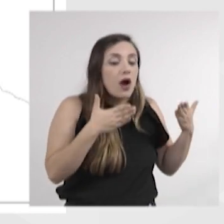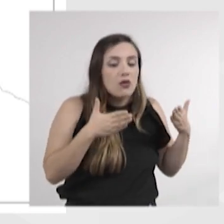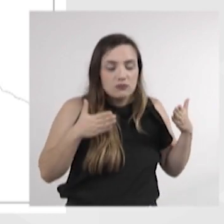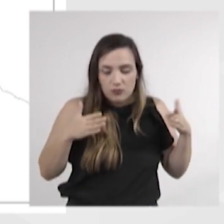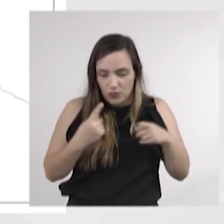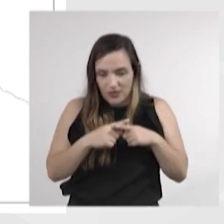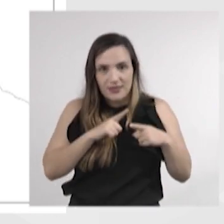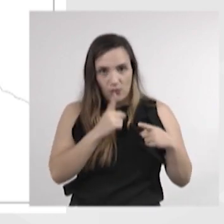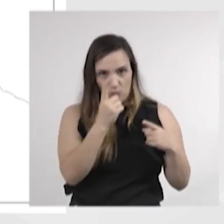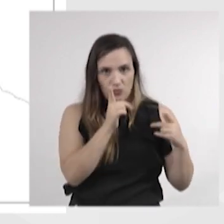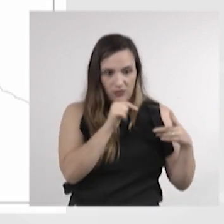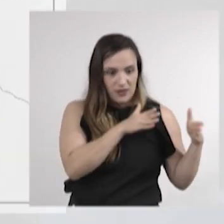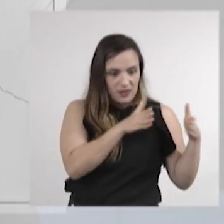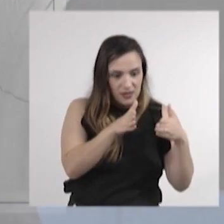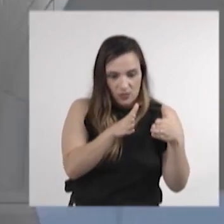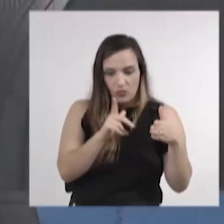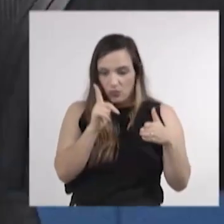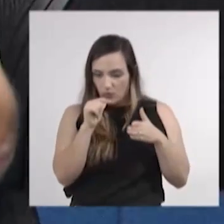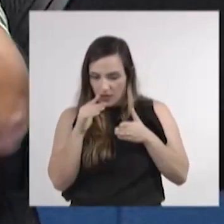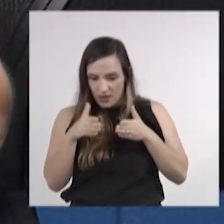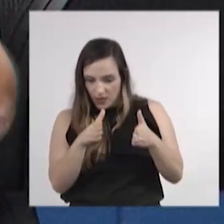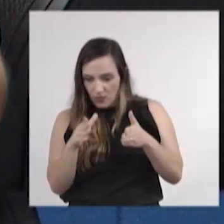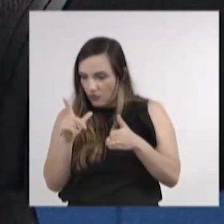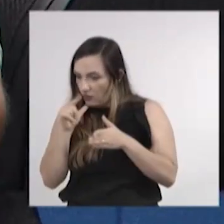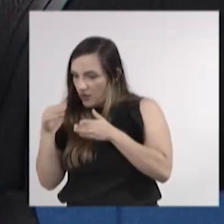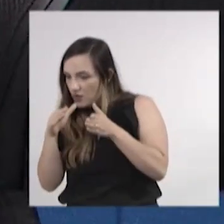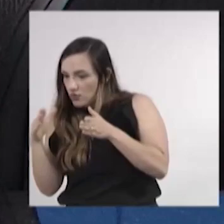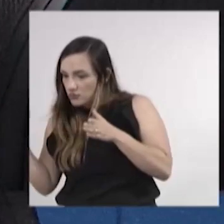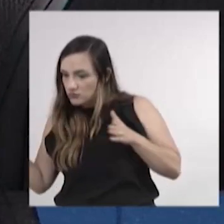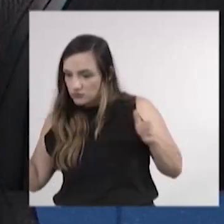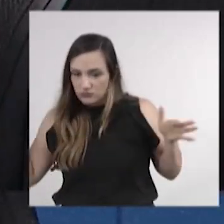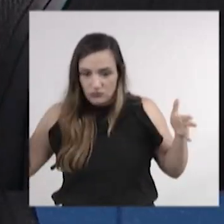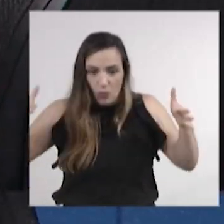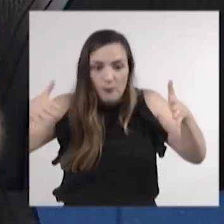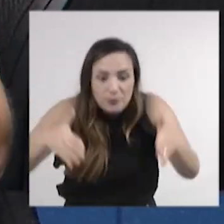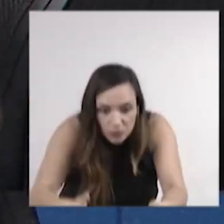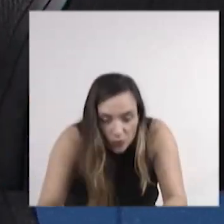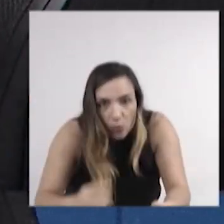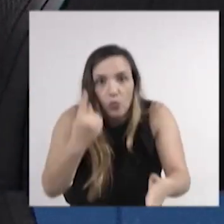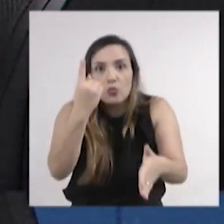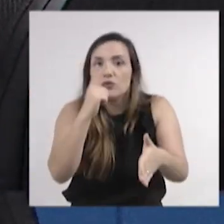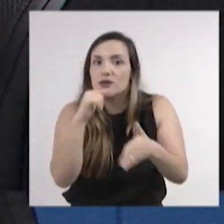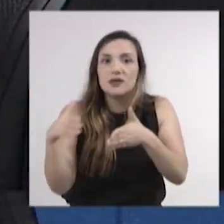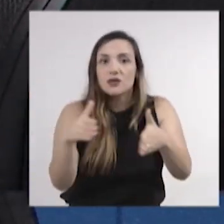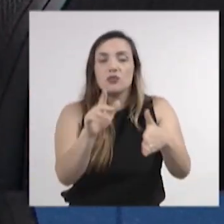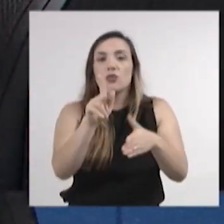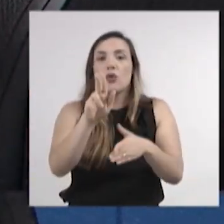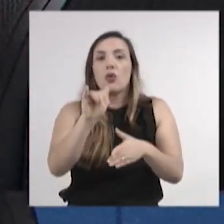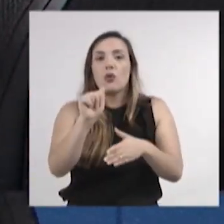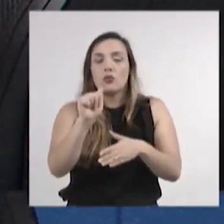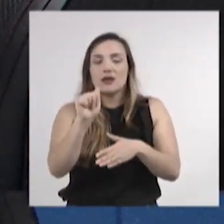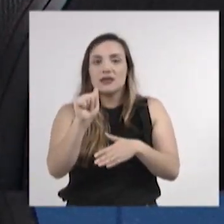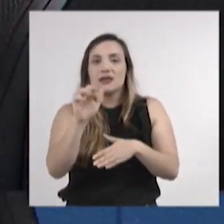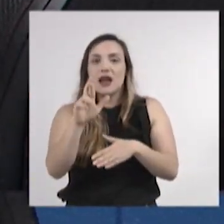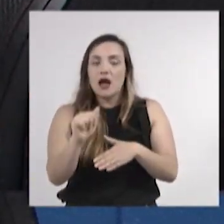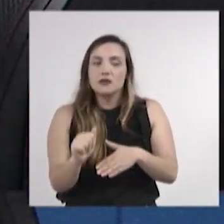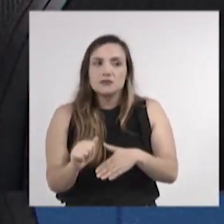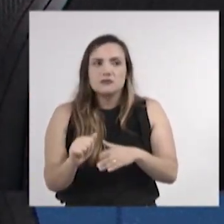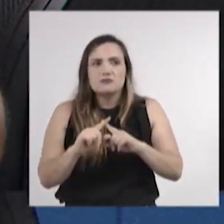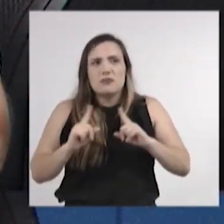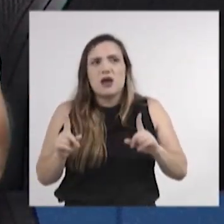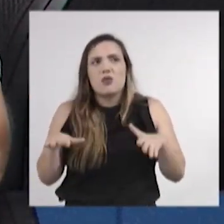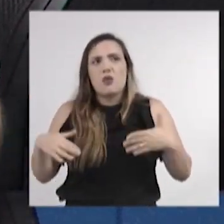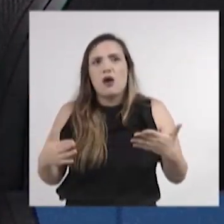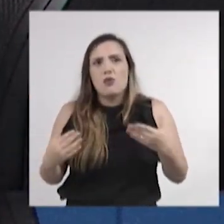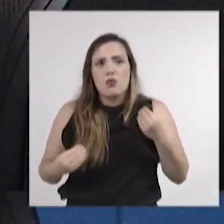vindo, porque chega tudo num bolo só, a gente não sabe. Aumentou 5%, 10% ao ano. Está vindo de onde esse incremento? A gente não vai saber. Então,